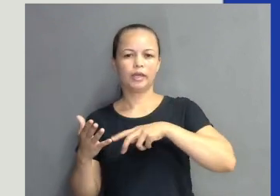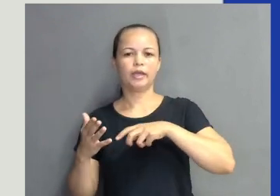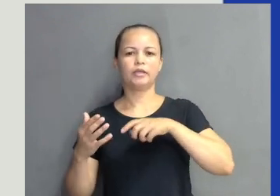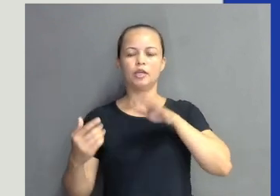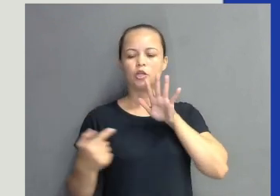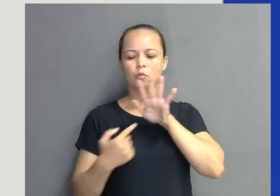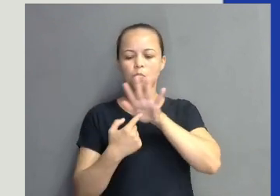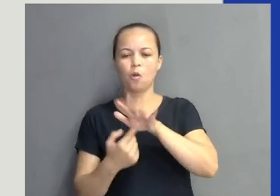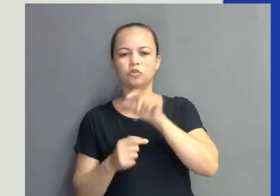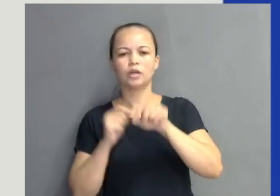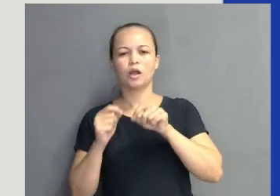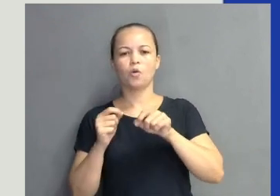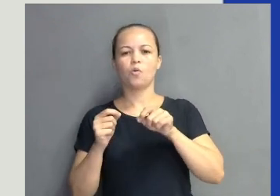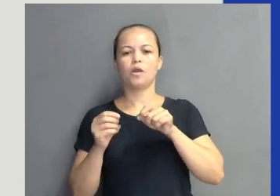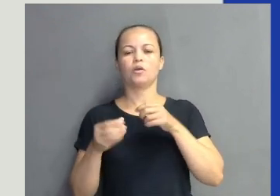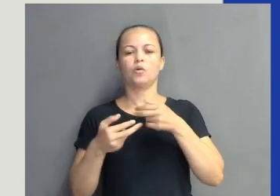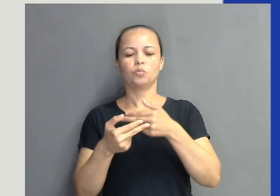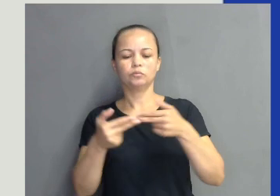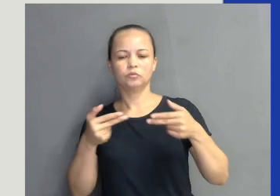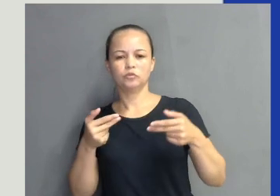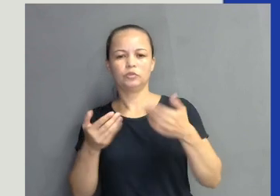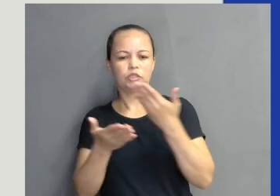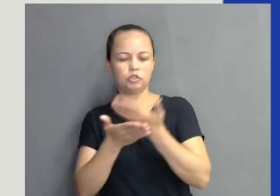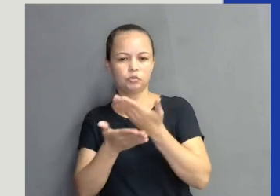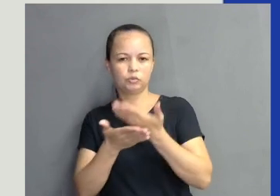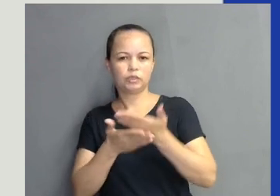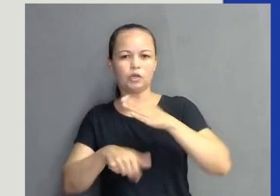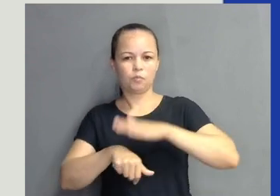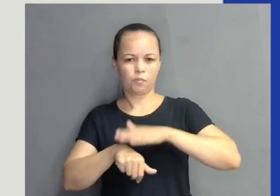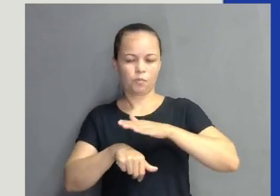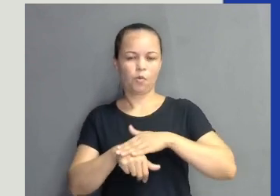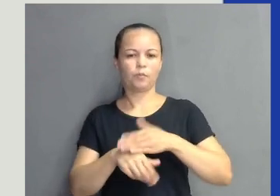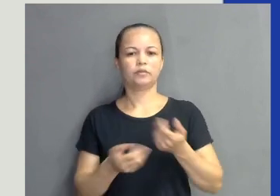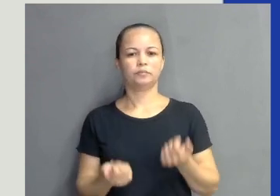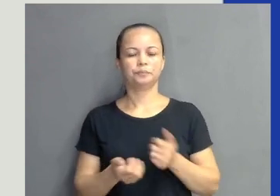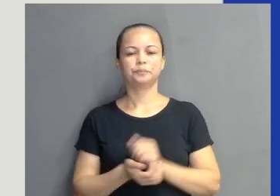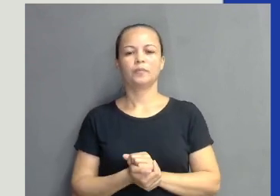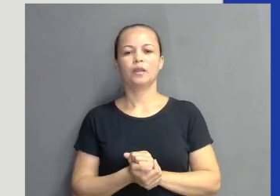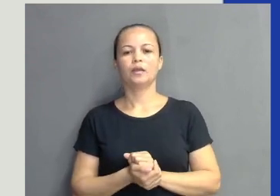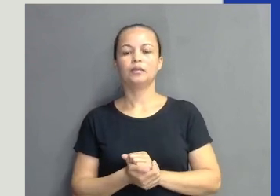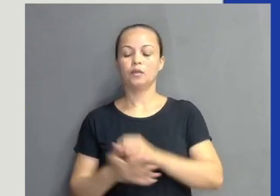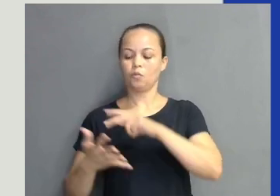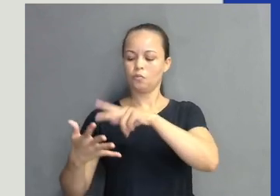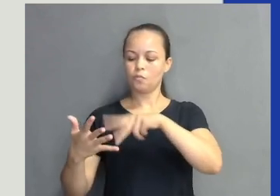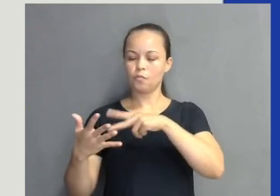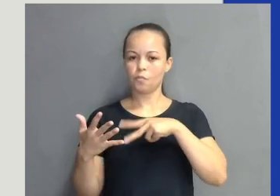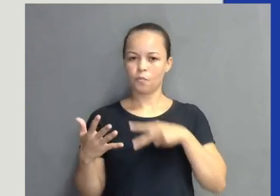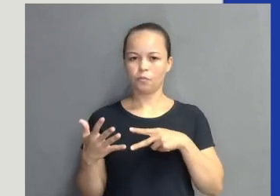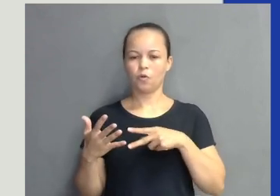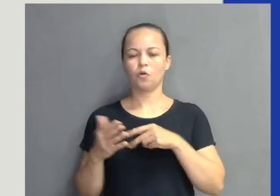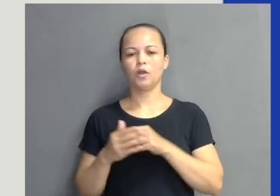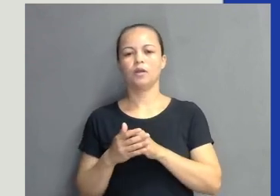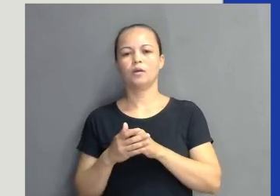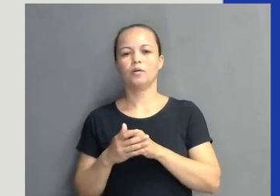poema e tentar encontrar alguns dos recursos que trabalhamos na aula de hoje. Até já!